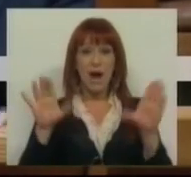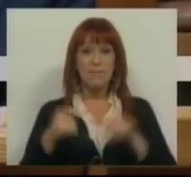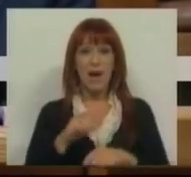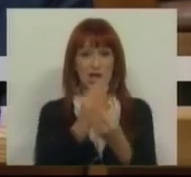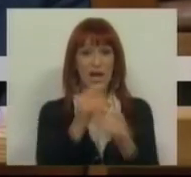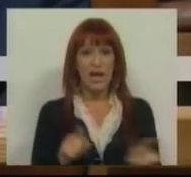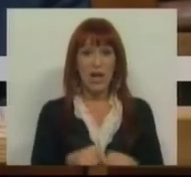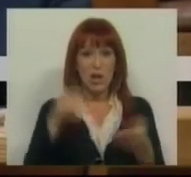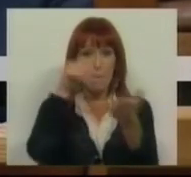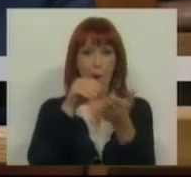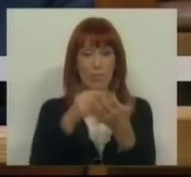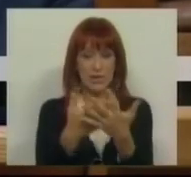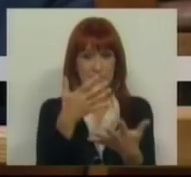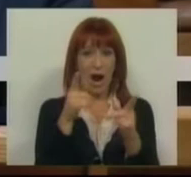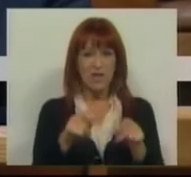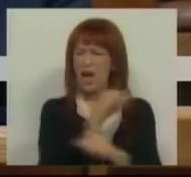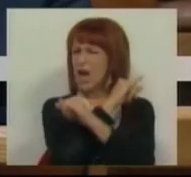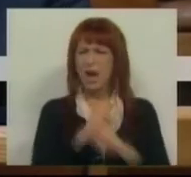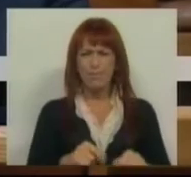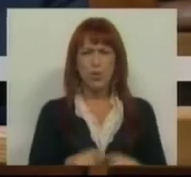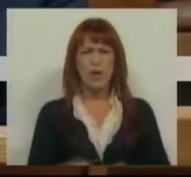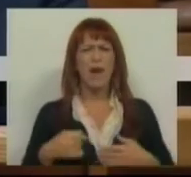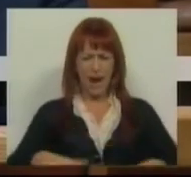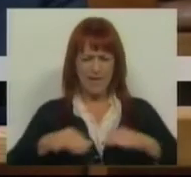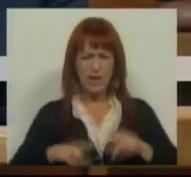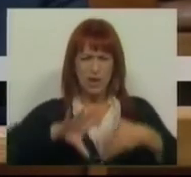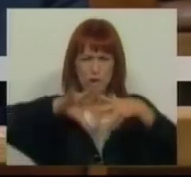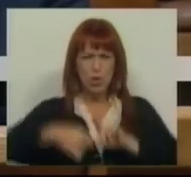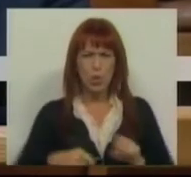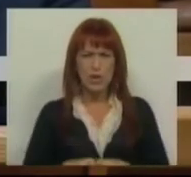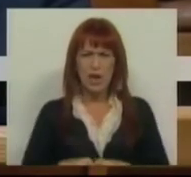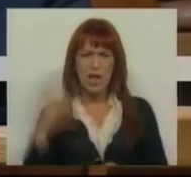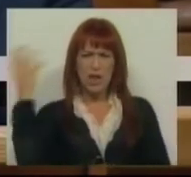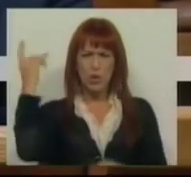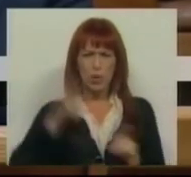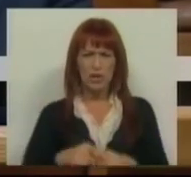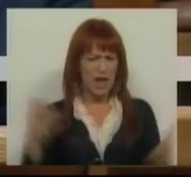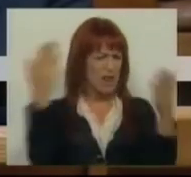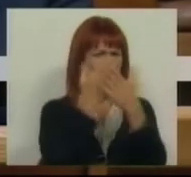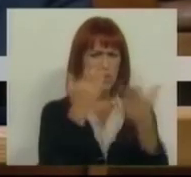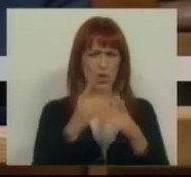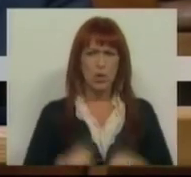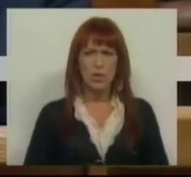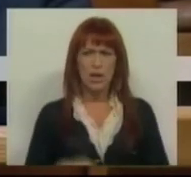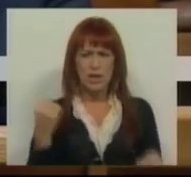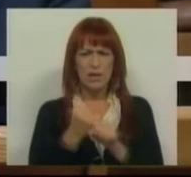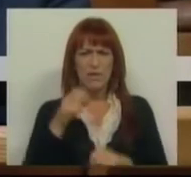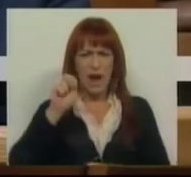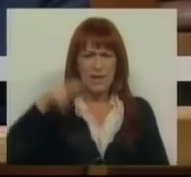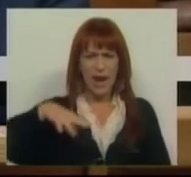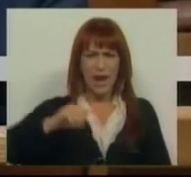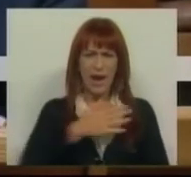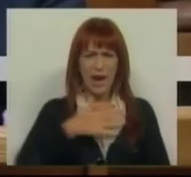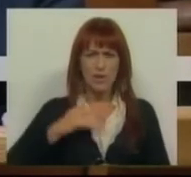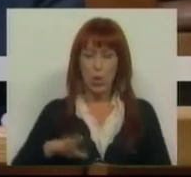mais crianças pobres. Impossível é aceitar a destruição da cultura, da escola, do Serviço Nacional de